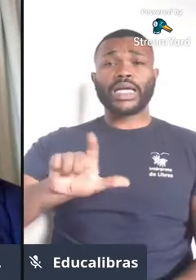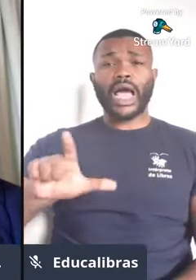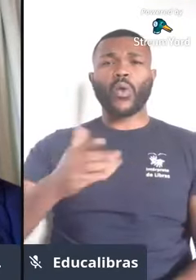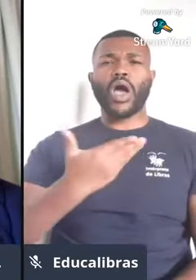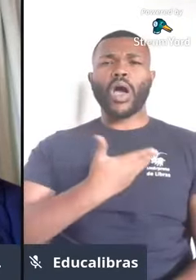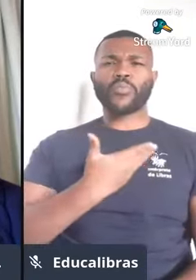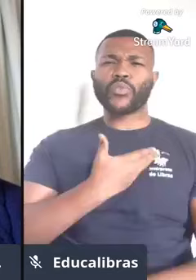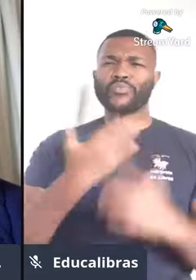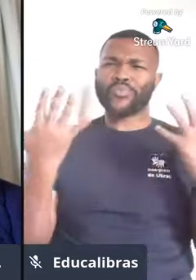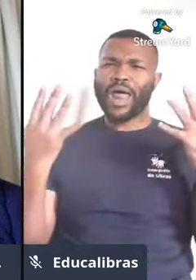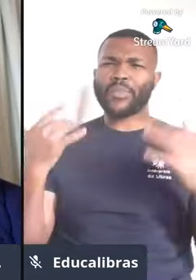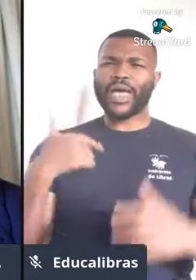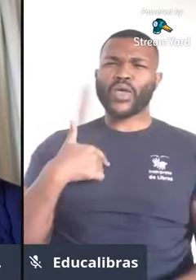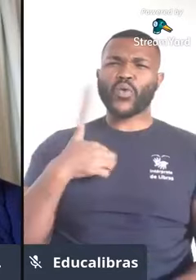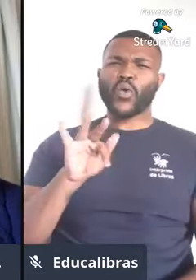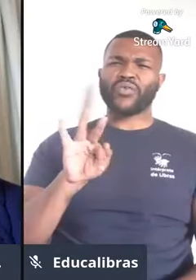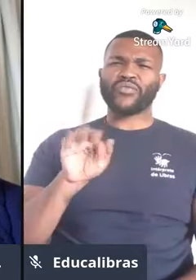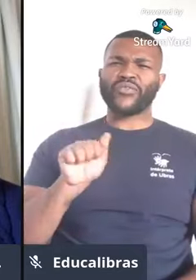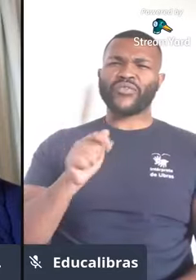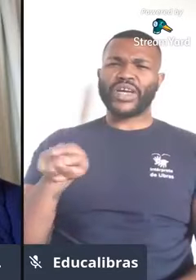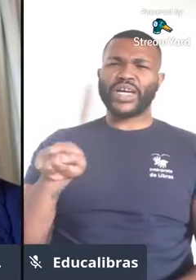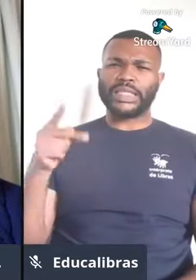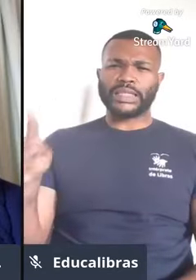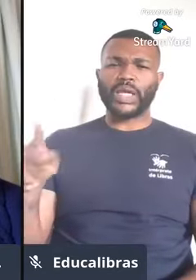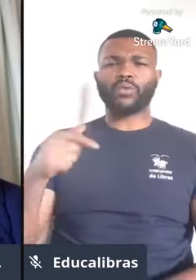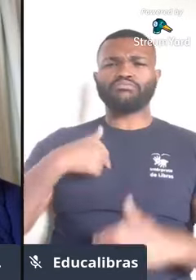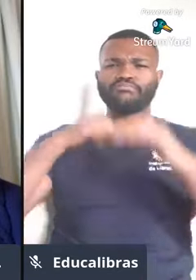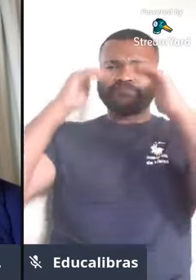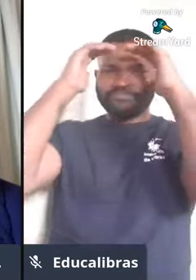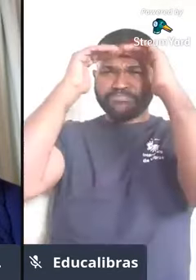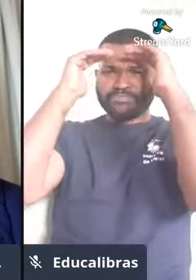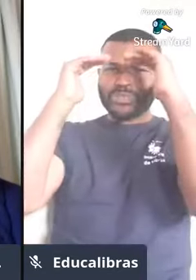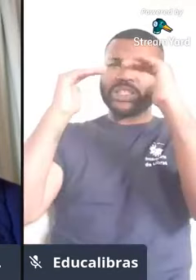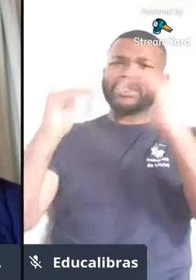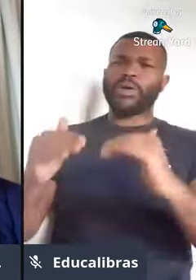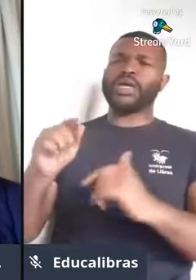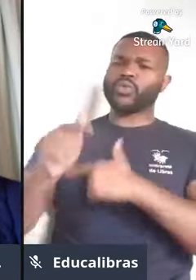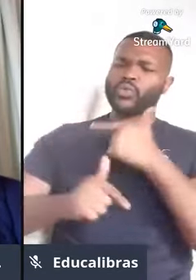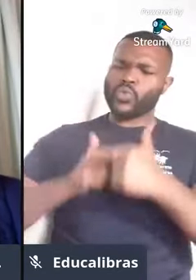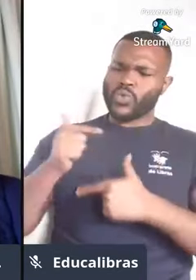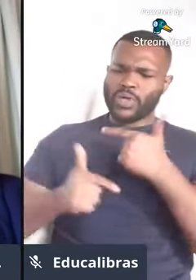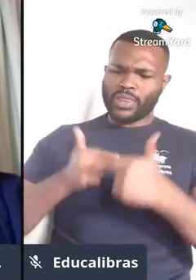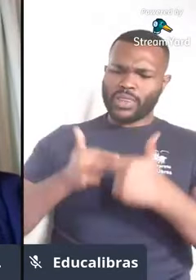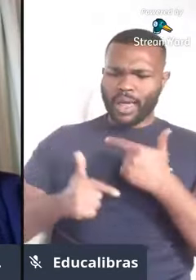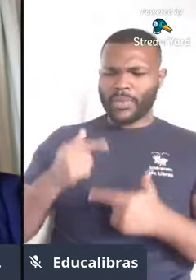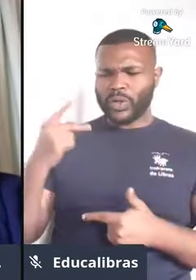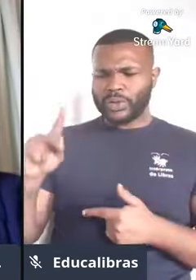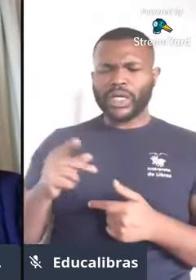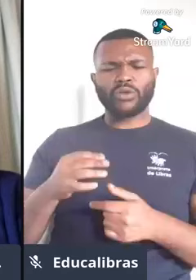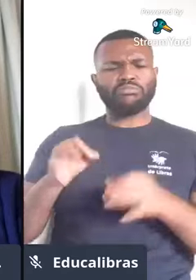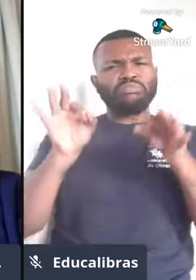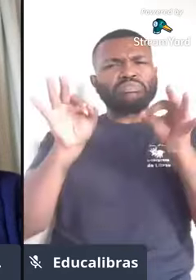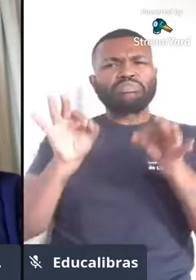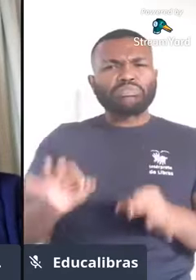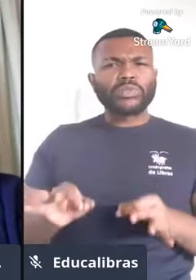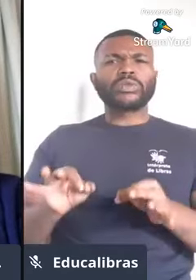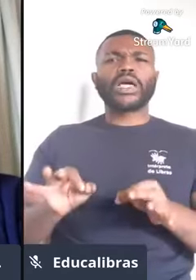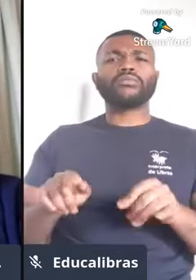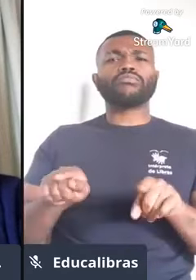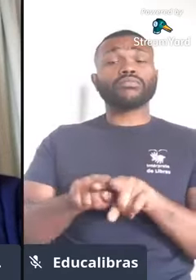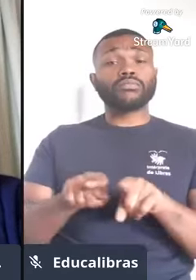seu fã, você sabe disso. Respeito muito sua atuação, sua sensatez, né, sua